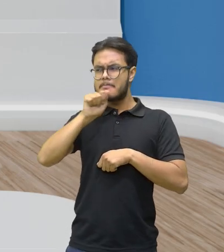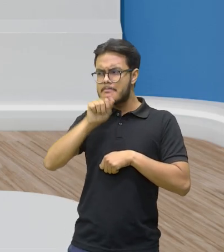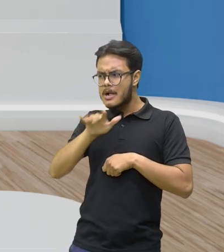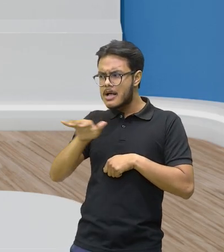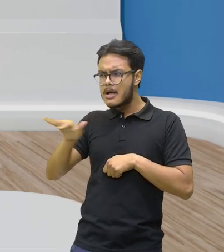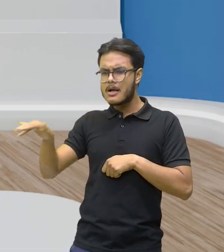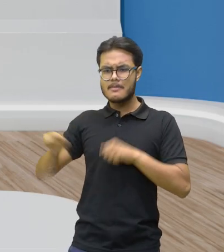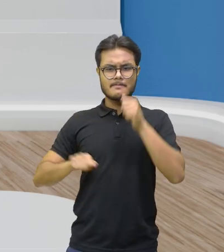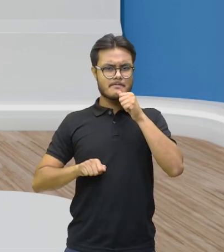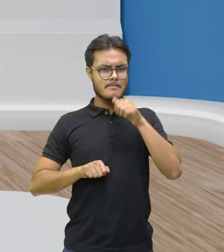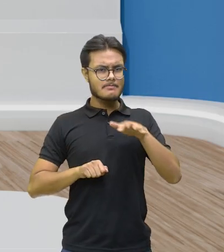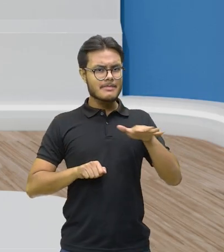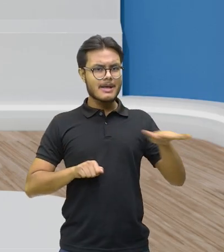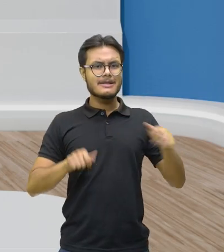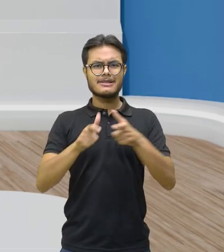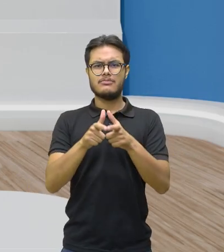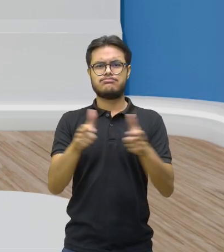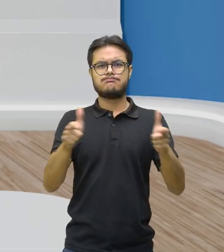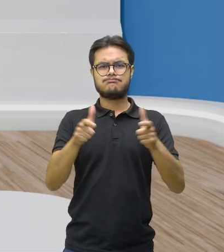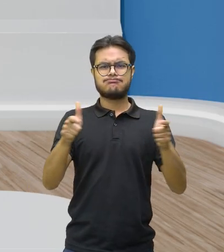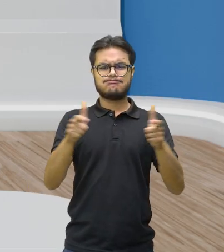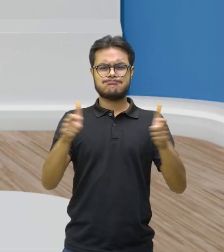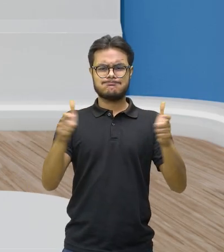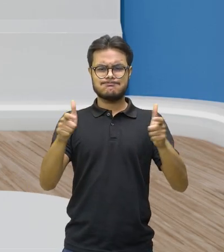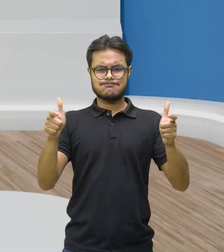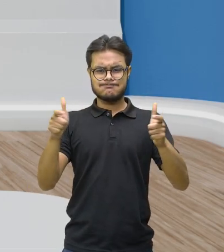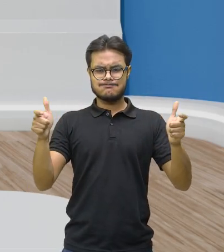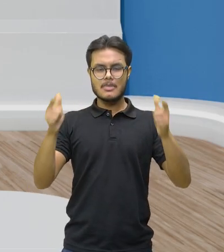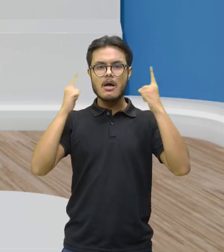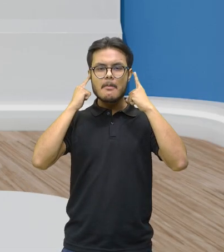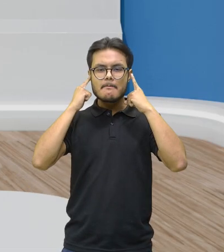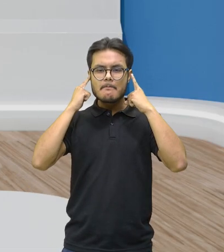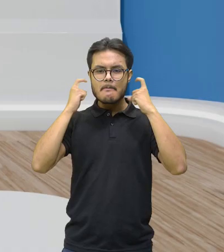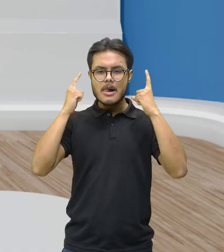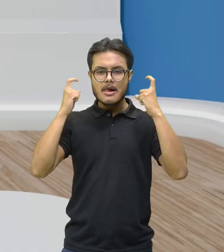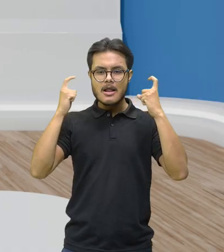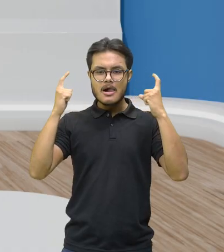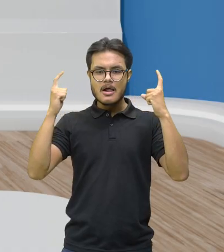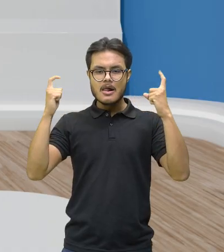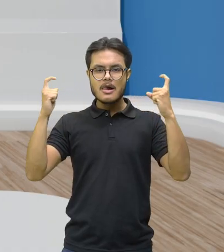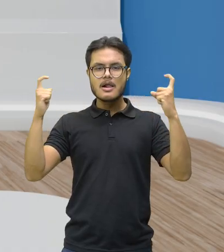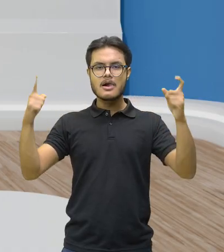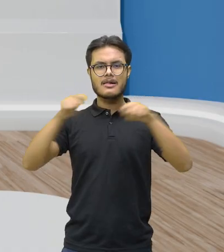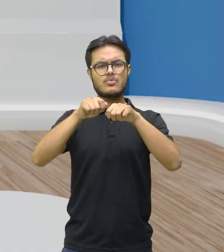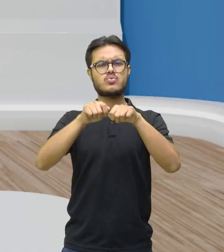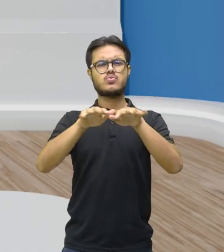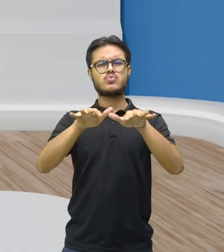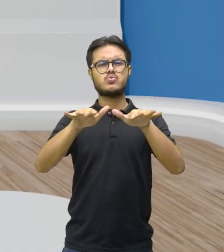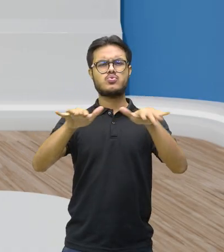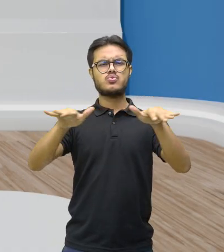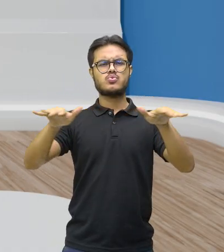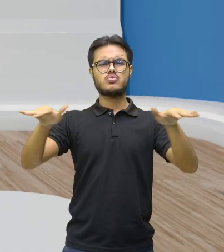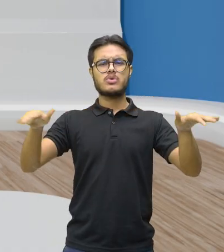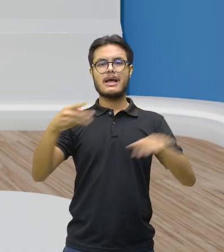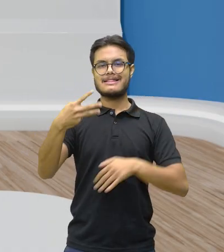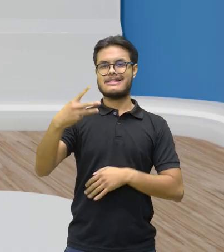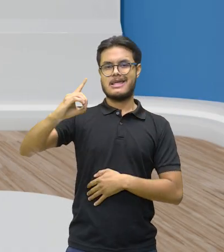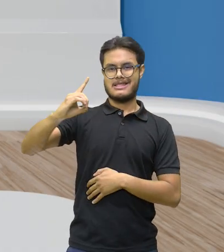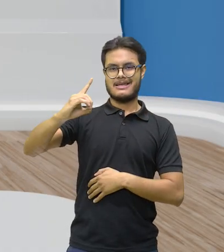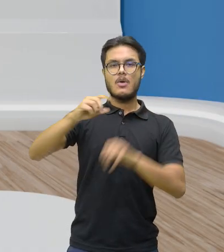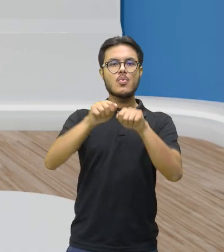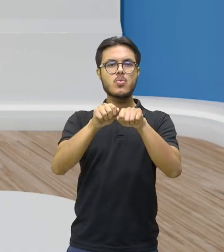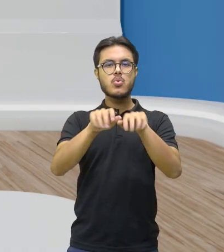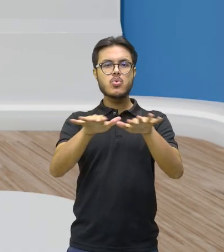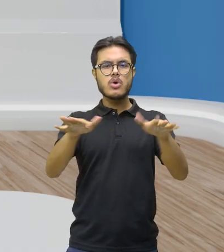atrás consegue? Consegue. Quem está nas laterais também consegue, porque ela se propaga em esferas de propagação. Isso é